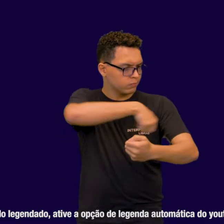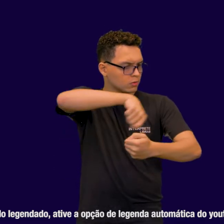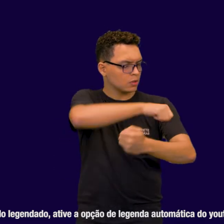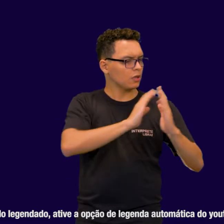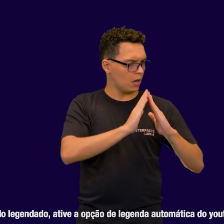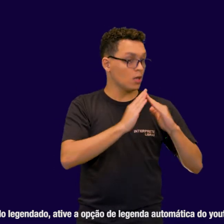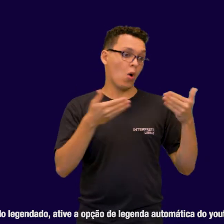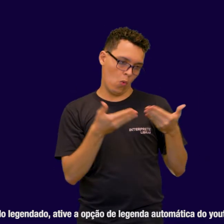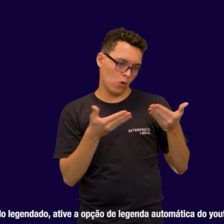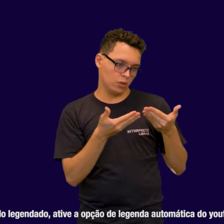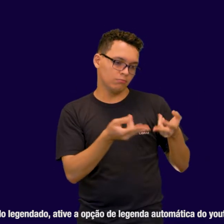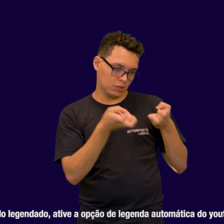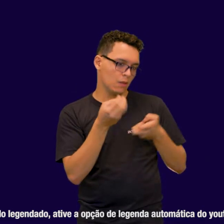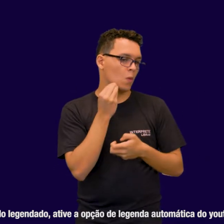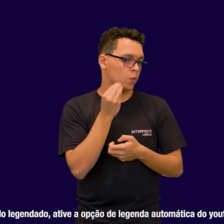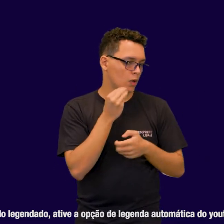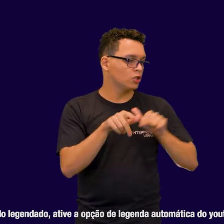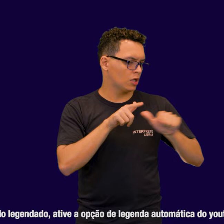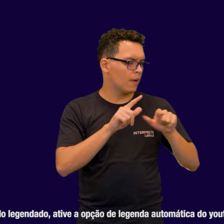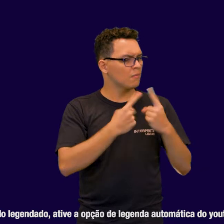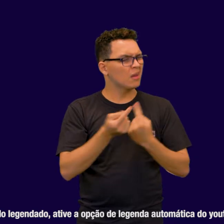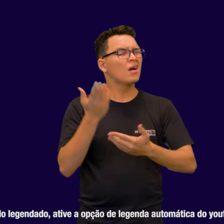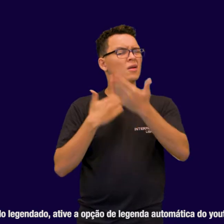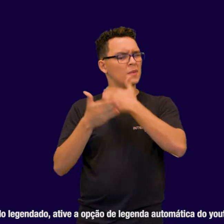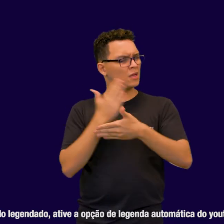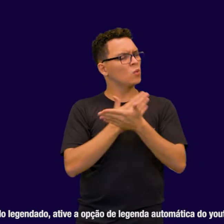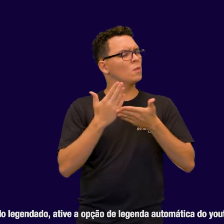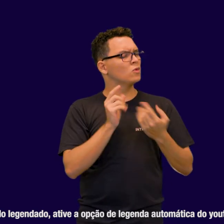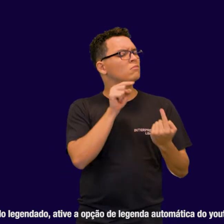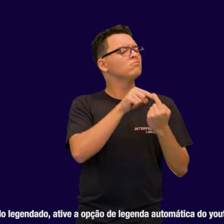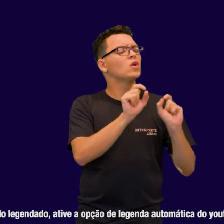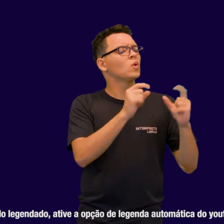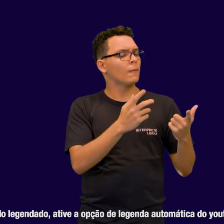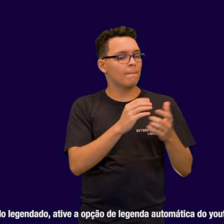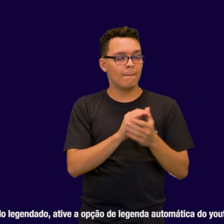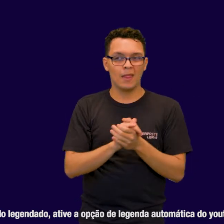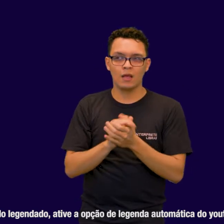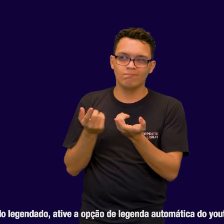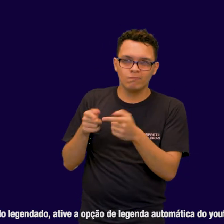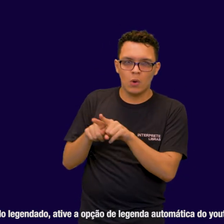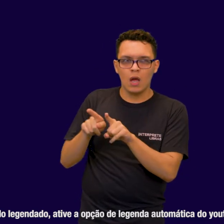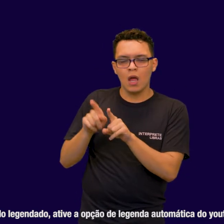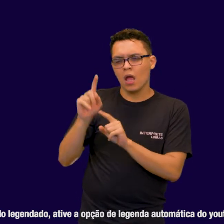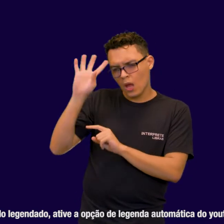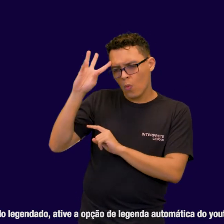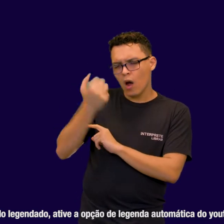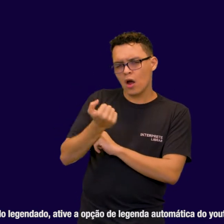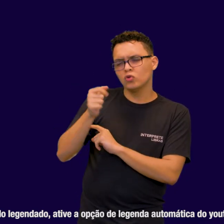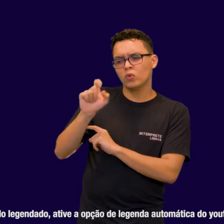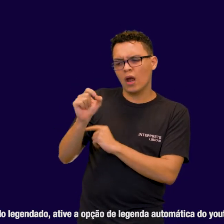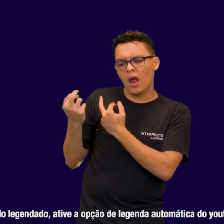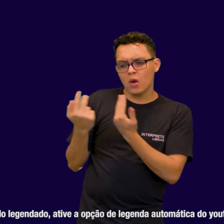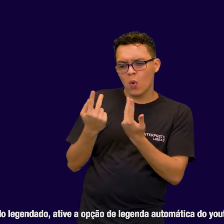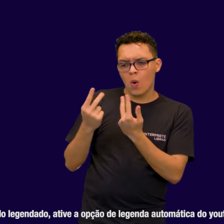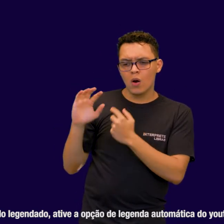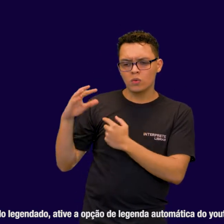ver como uma opção de negócio, mas quando começou, qual era ali a intenção? Eu acho que vem mesmo no mesmo